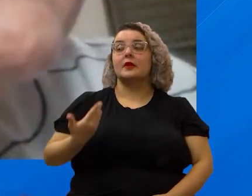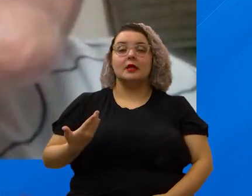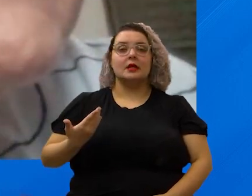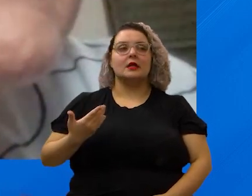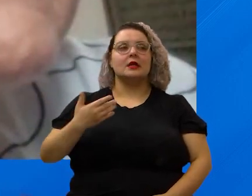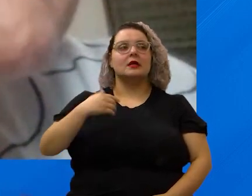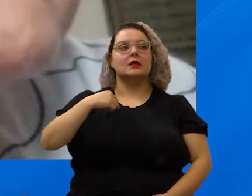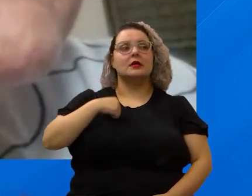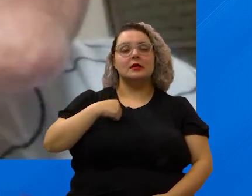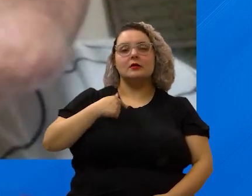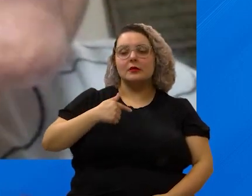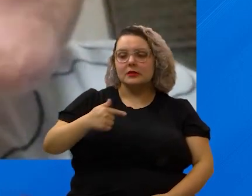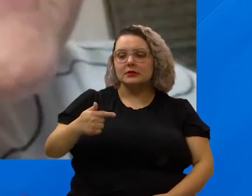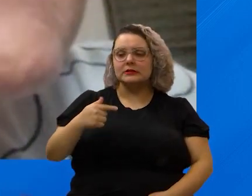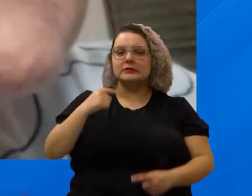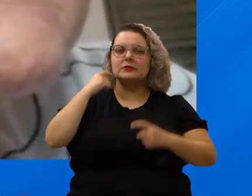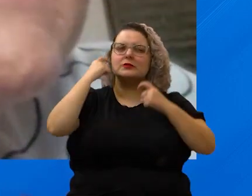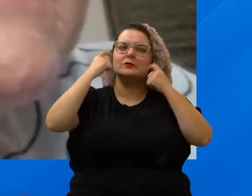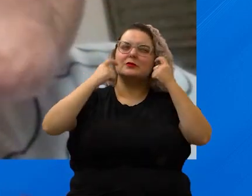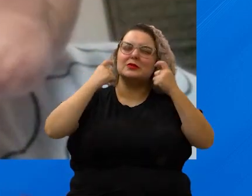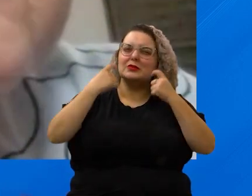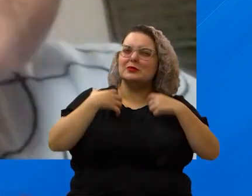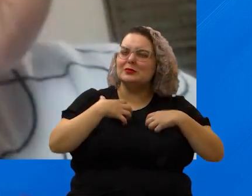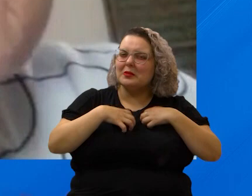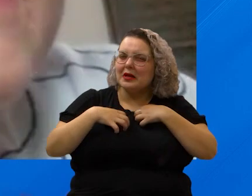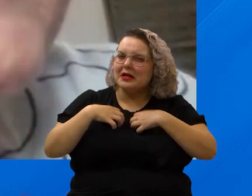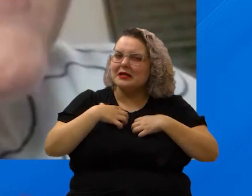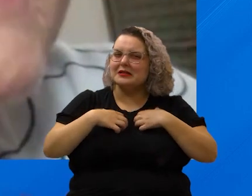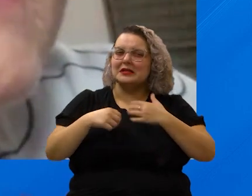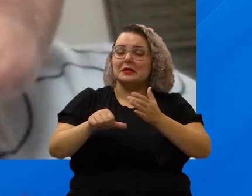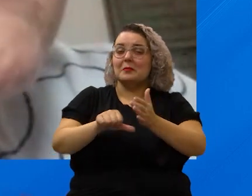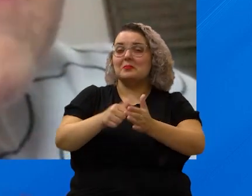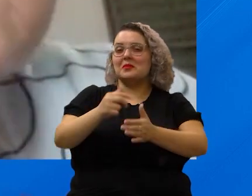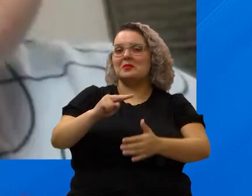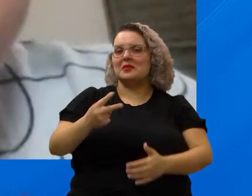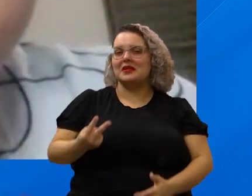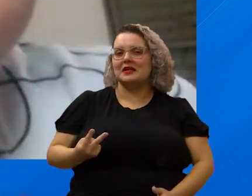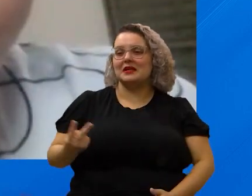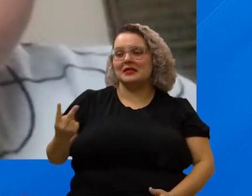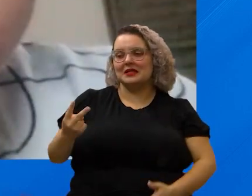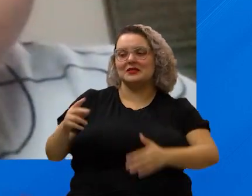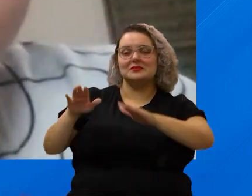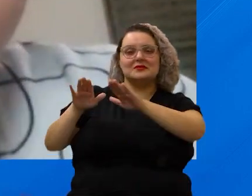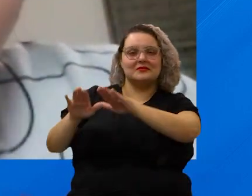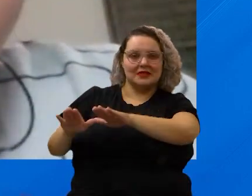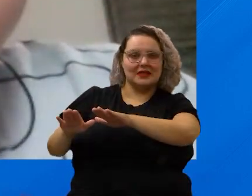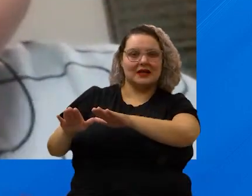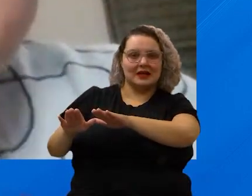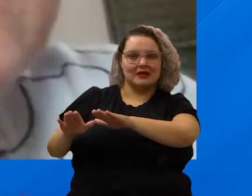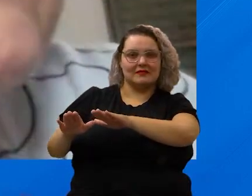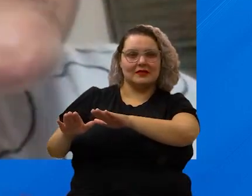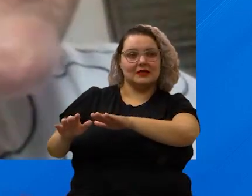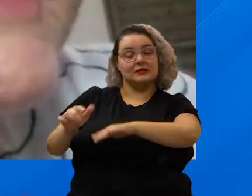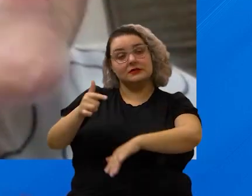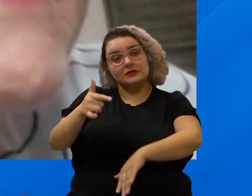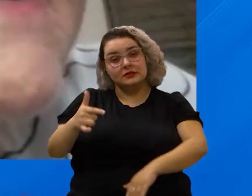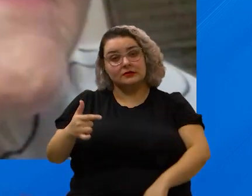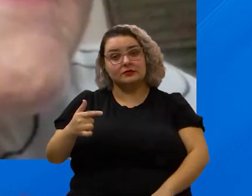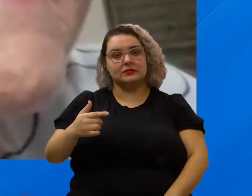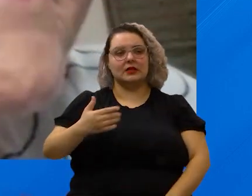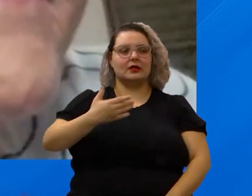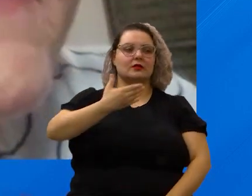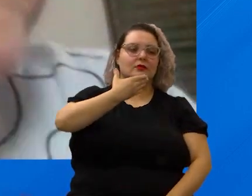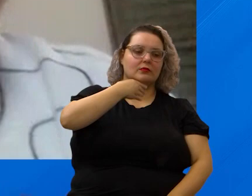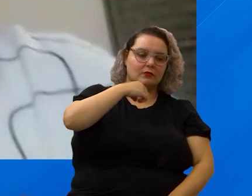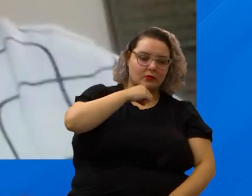a semana bastante apreensiva, porque era a primeira vez que elas ficavam sem a nossa